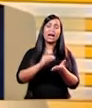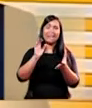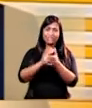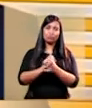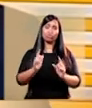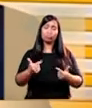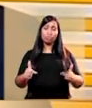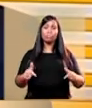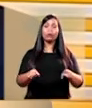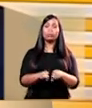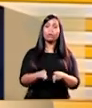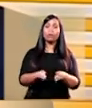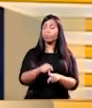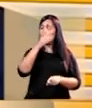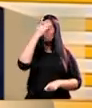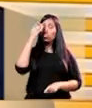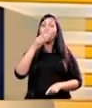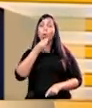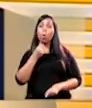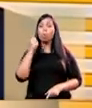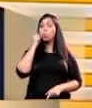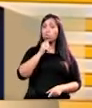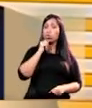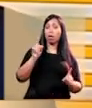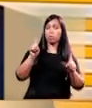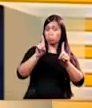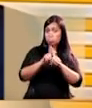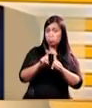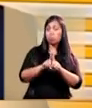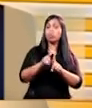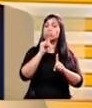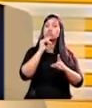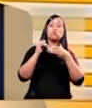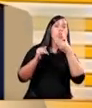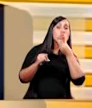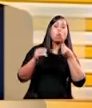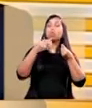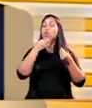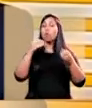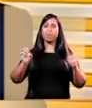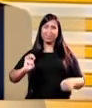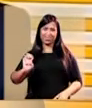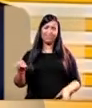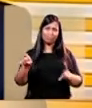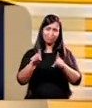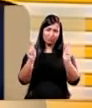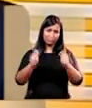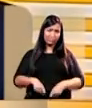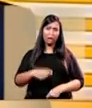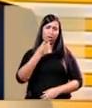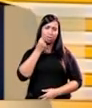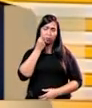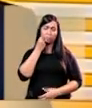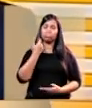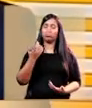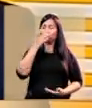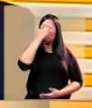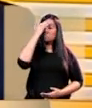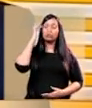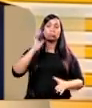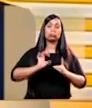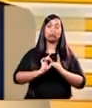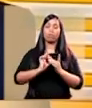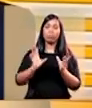casamento, ou até mesmo pessoas do mesmo sexo que mantenham uma convivência harmônica e estável. Não tem, as